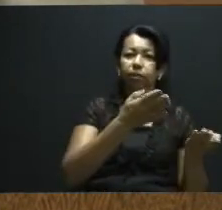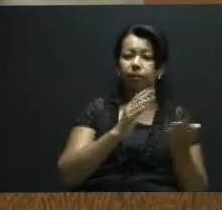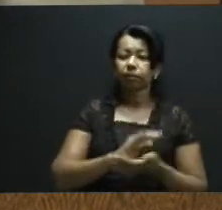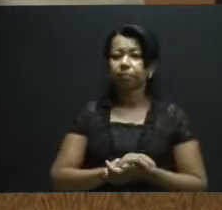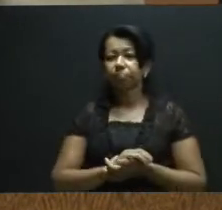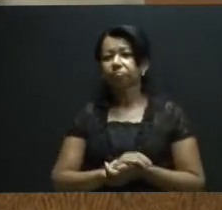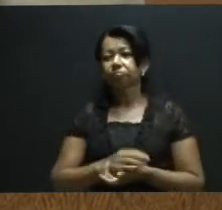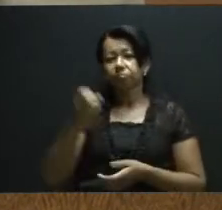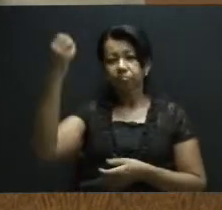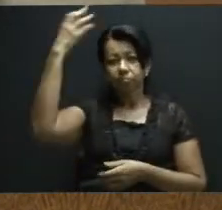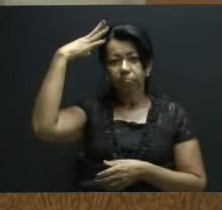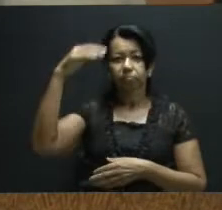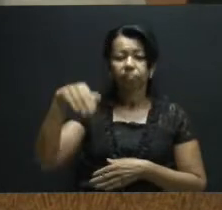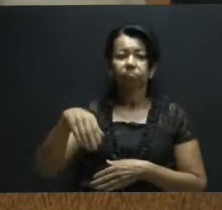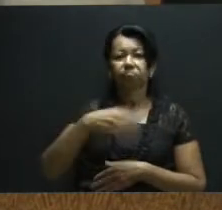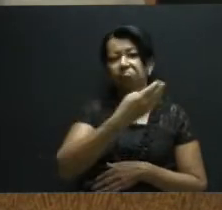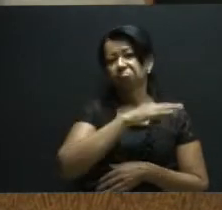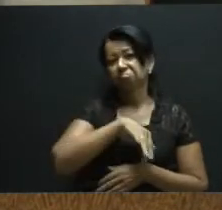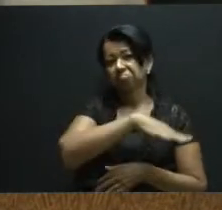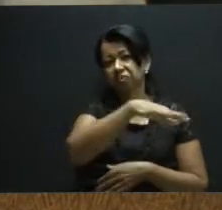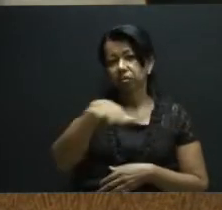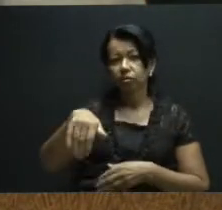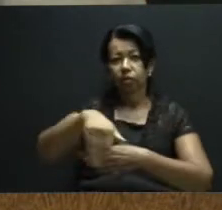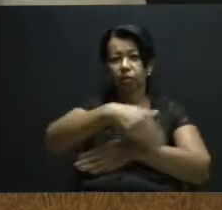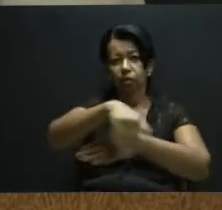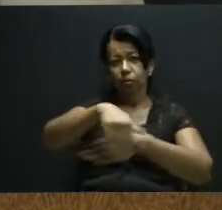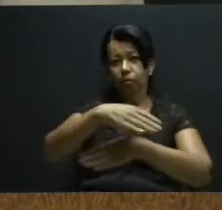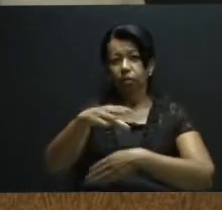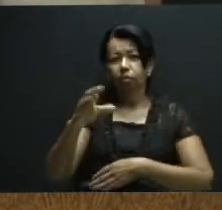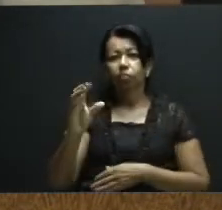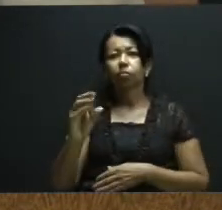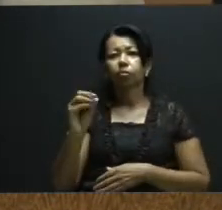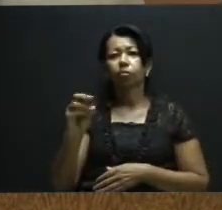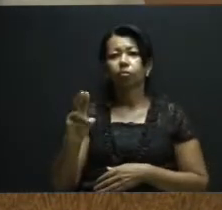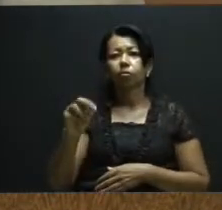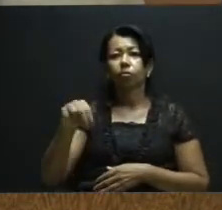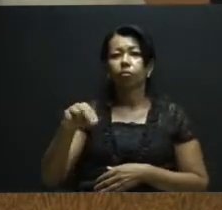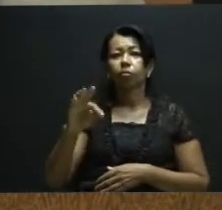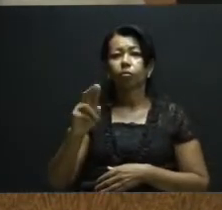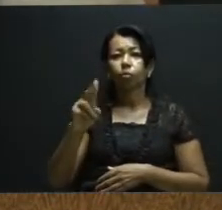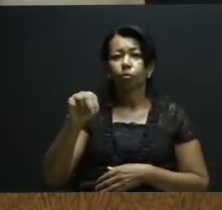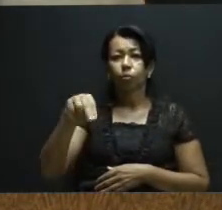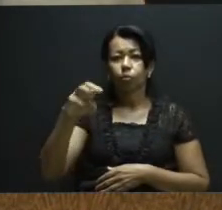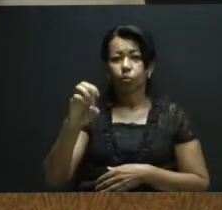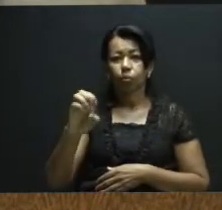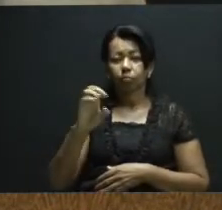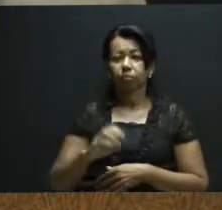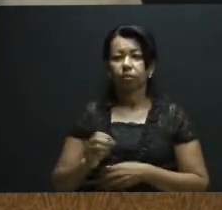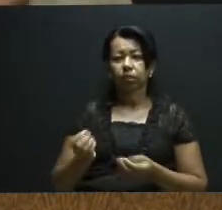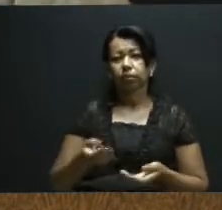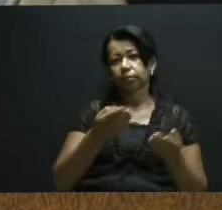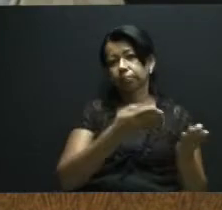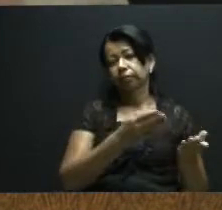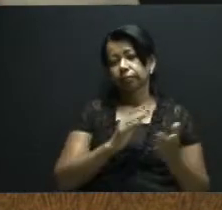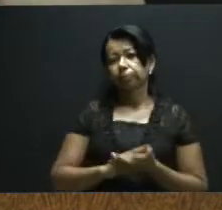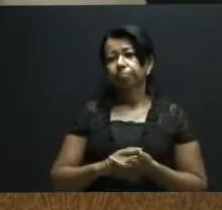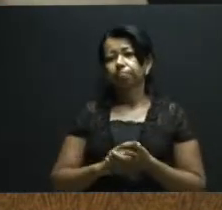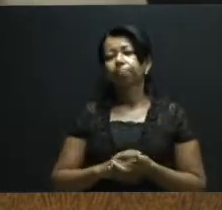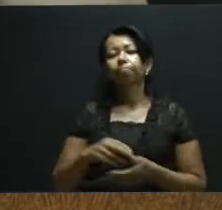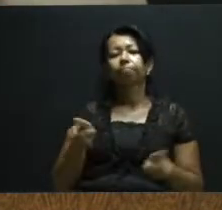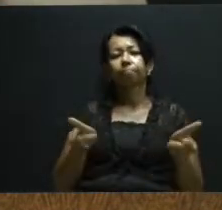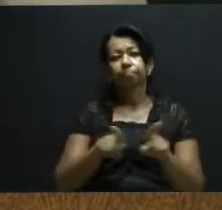iluminação pública em toda a extensão da rua do cortume do costa amores amin manutenção